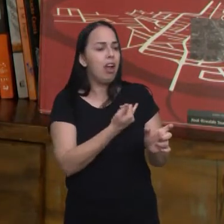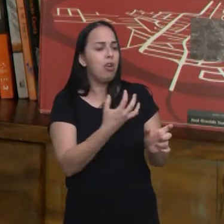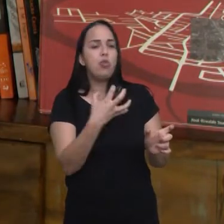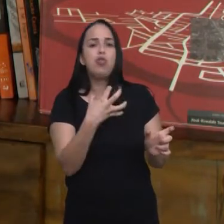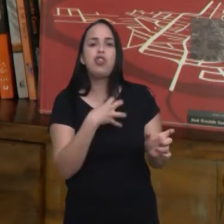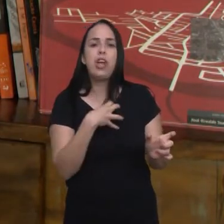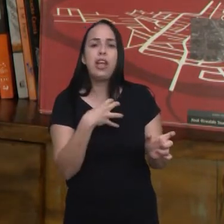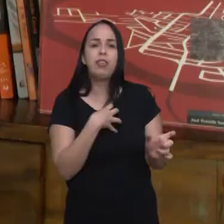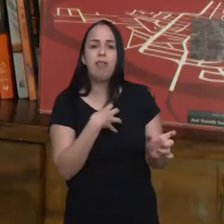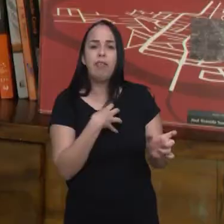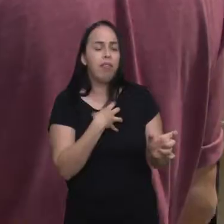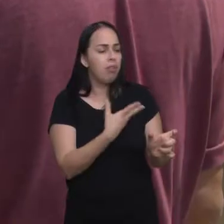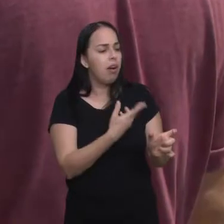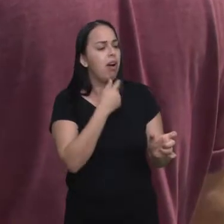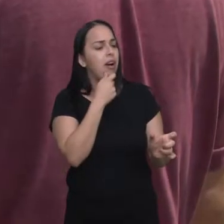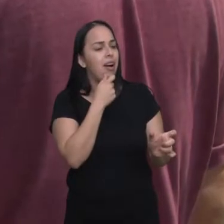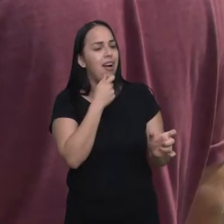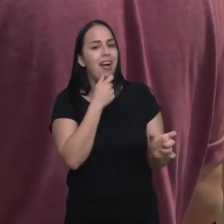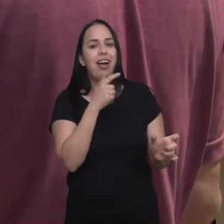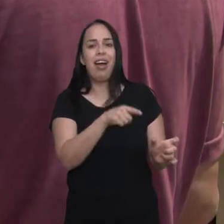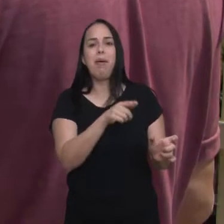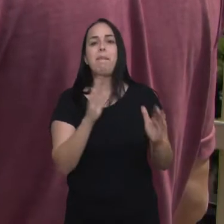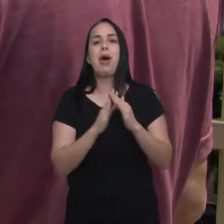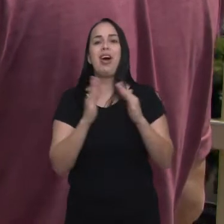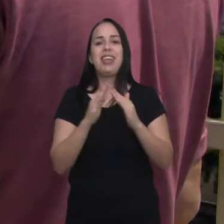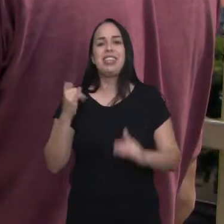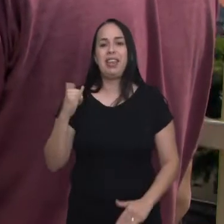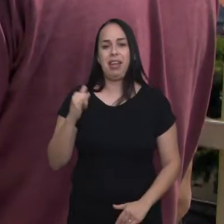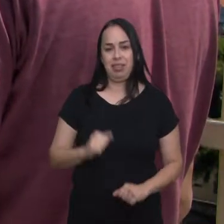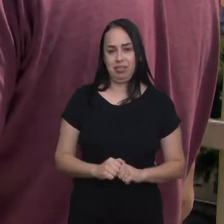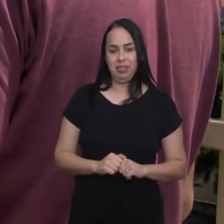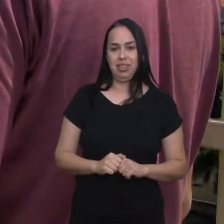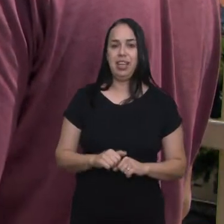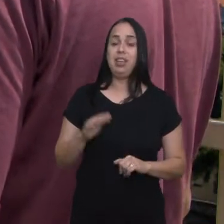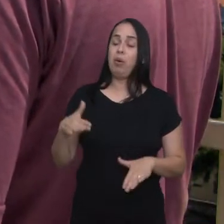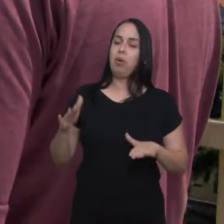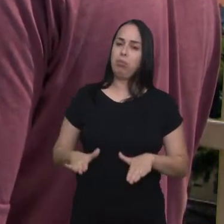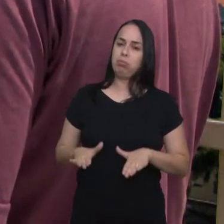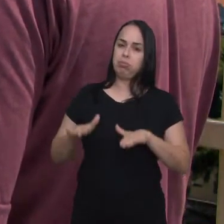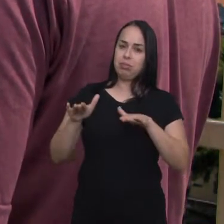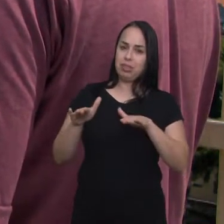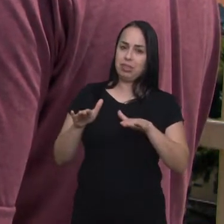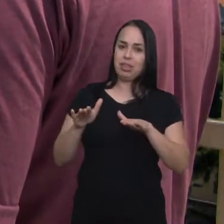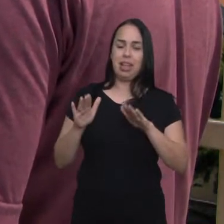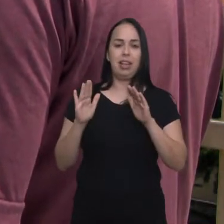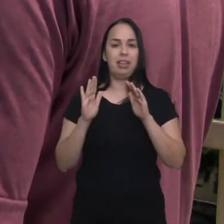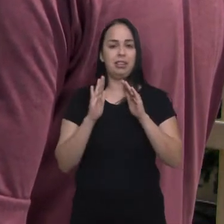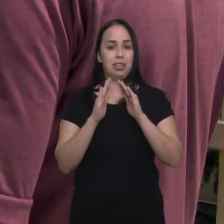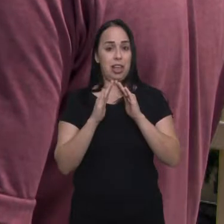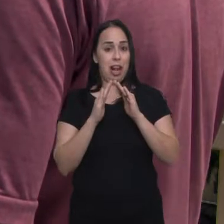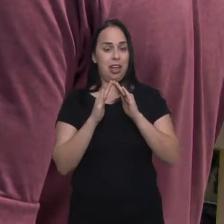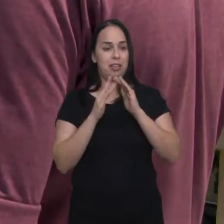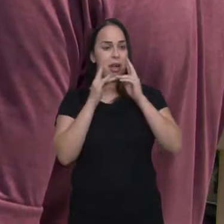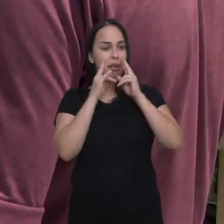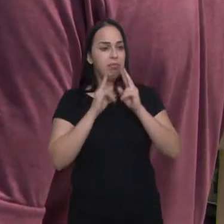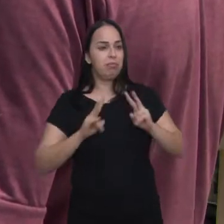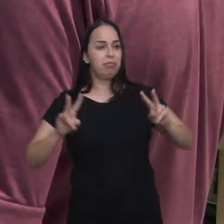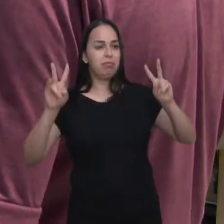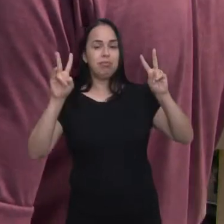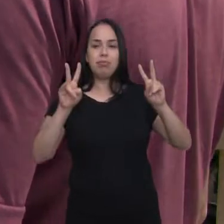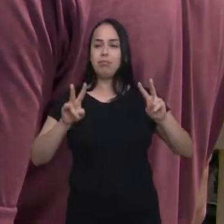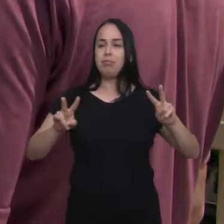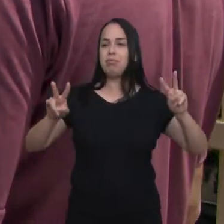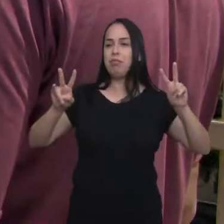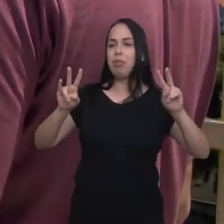pelo sotaque dela. A ligação com a região norte começou desde criança. Da casa dele, o Moacir contemplava o